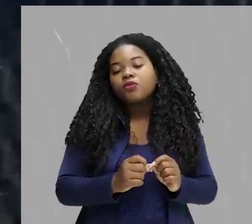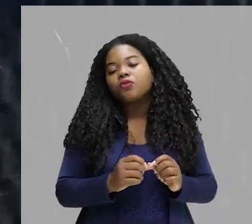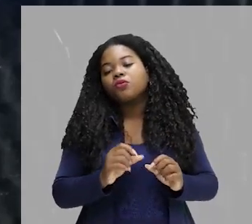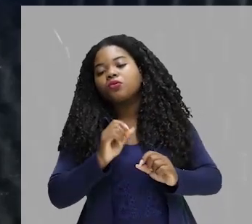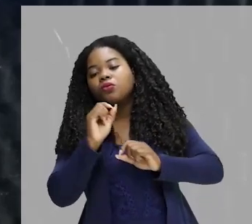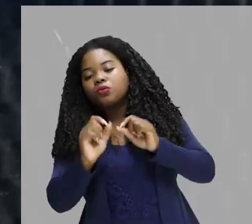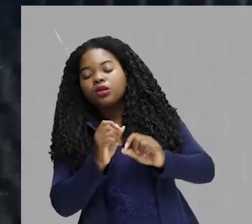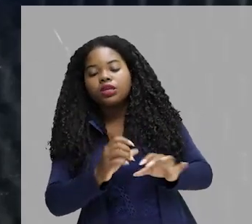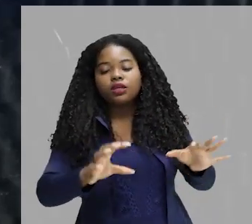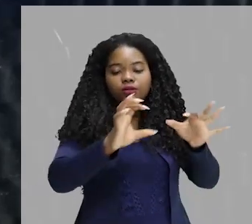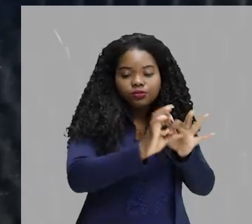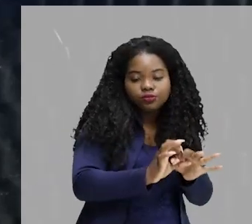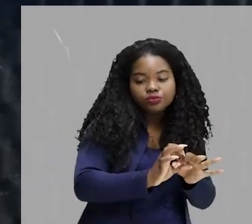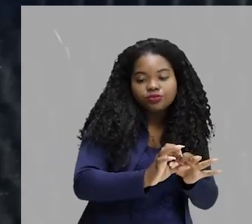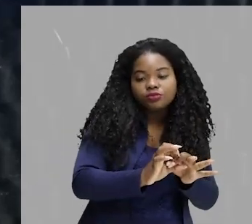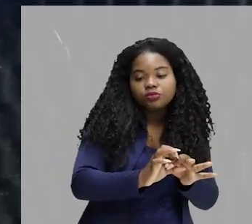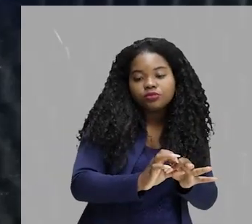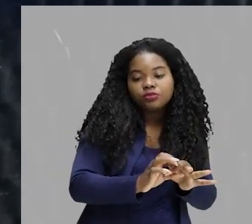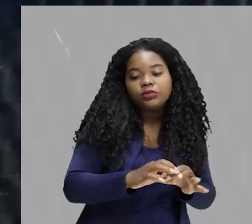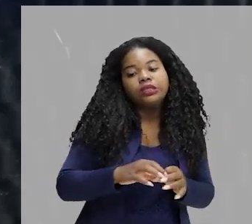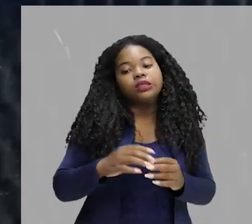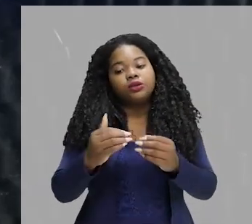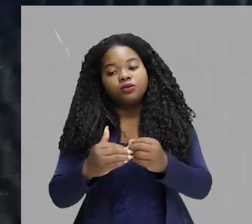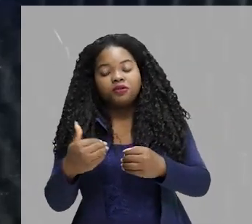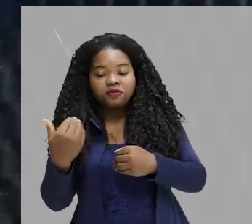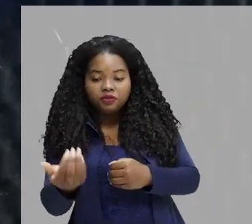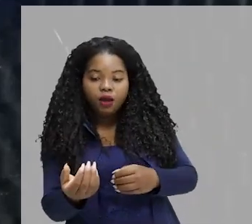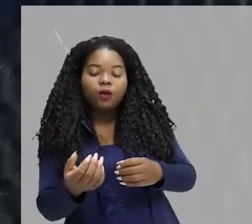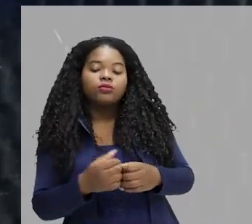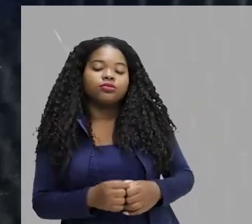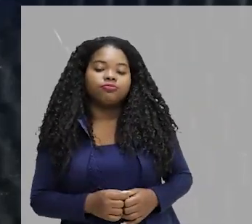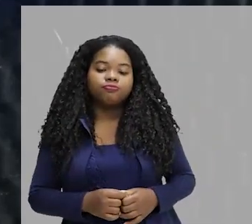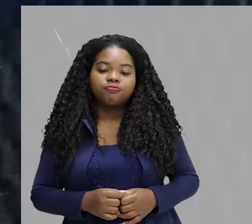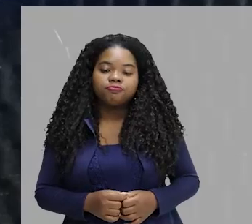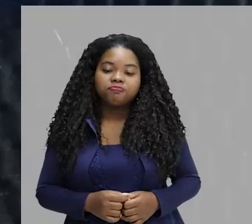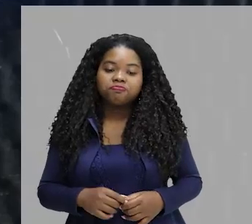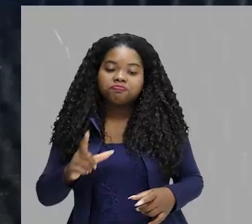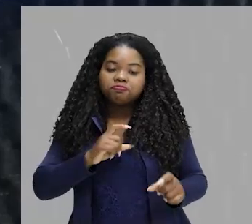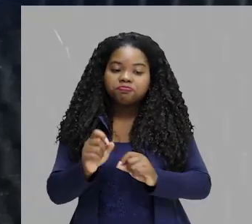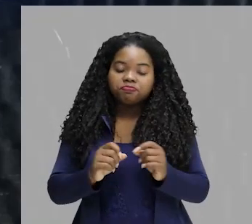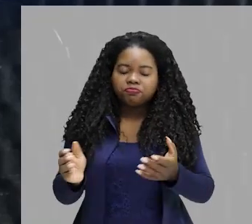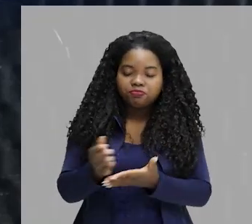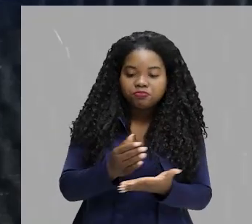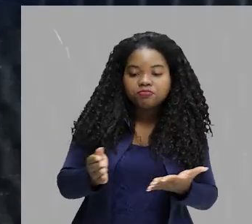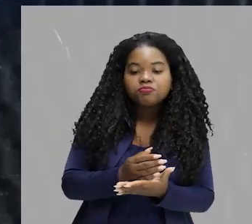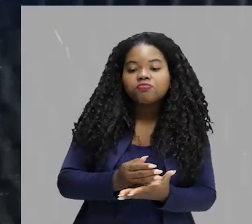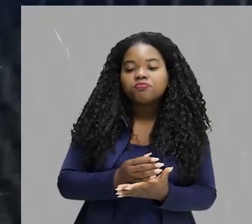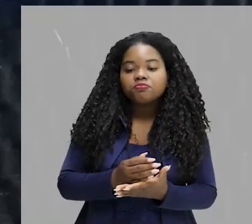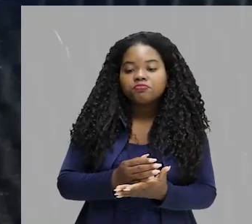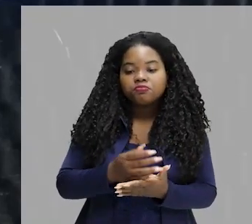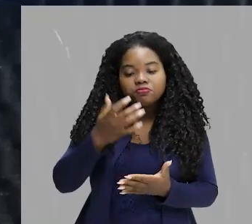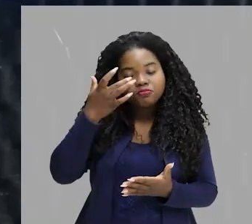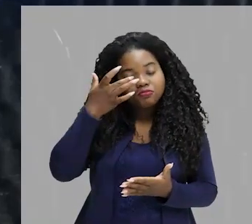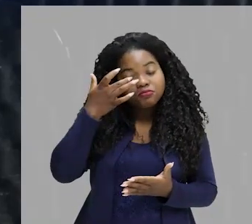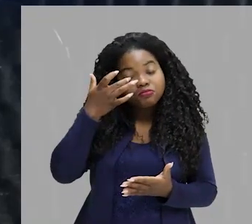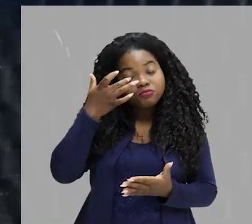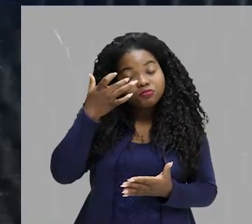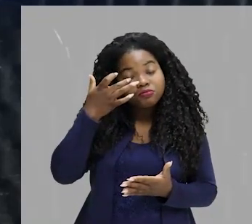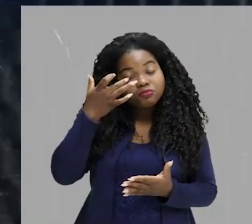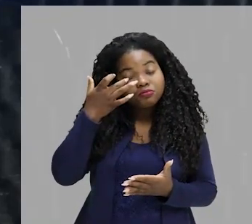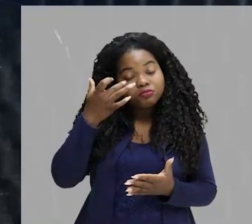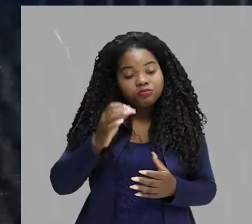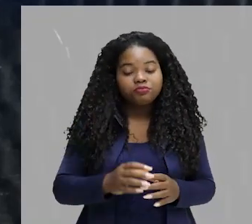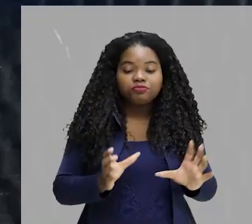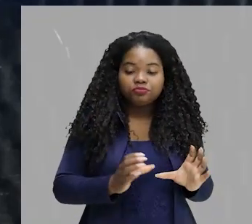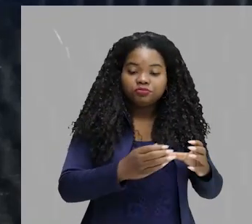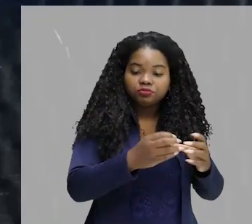e do que é excluído, existem elementos que nos identificam com algumas pessoas e com alguns grupos